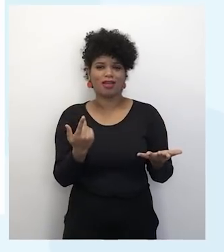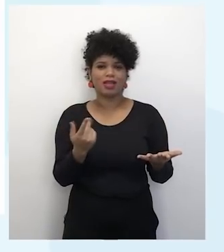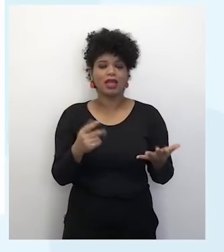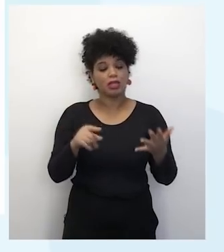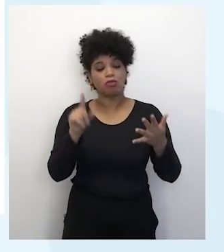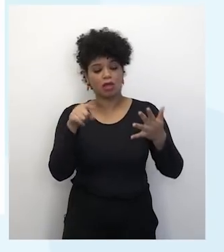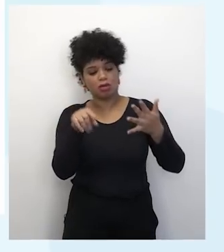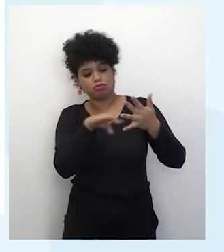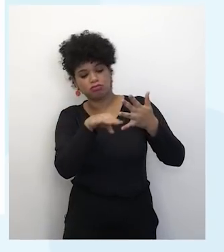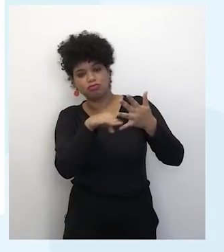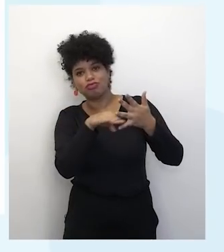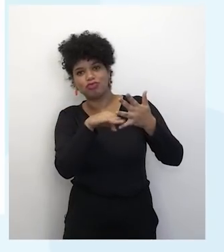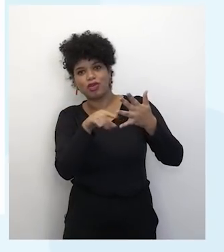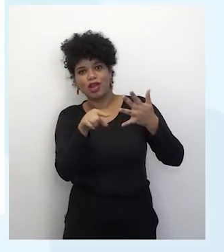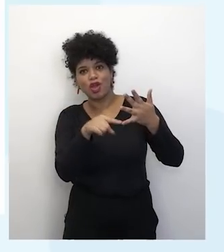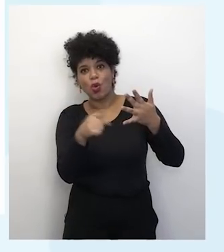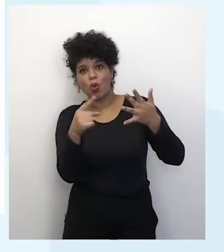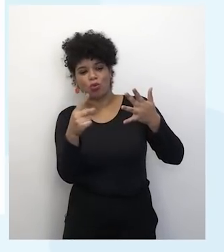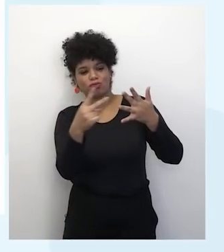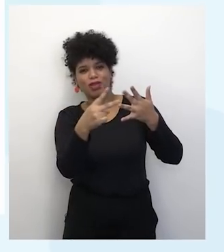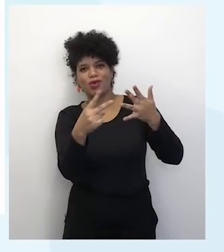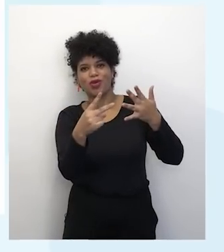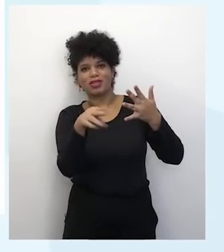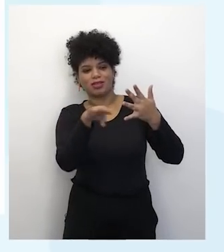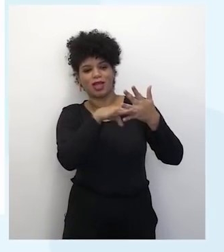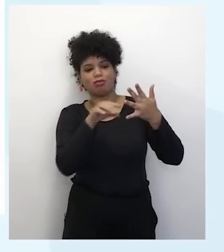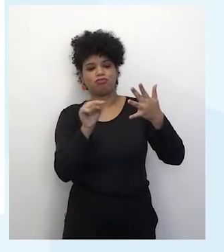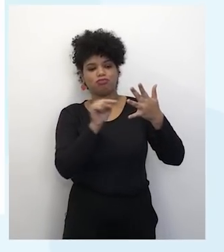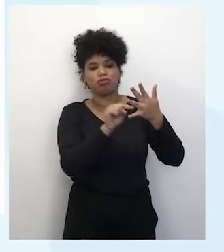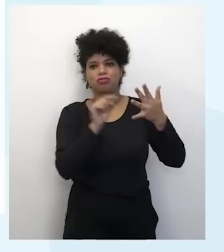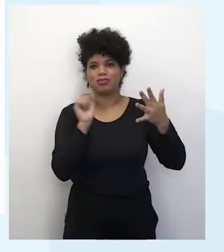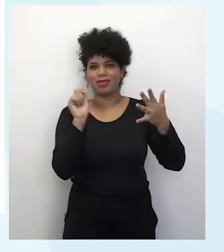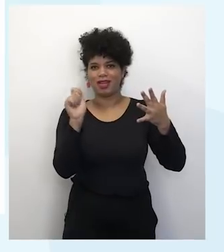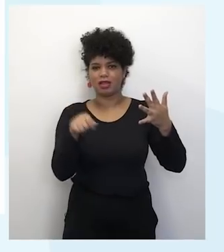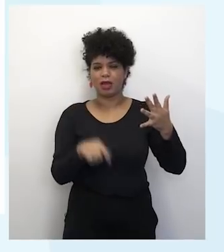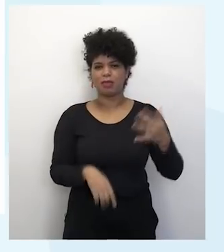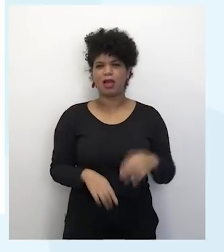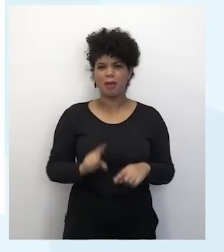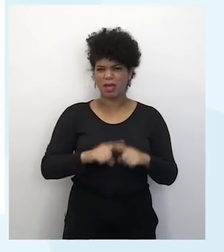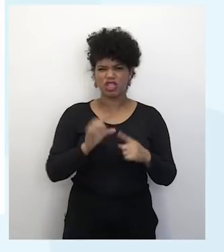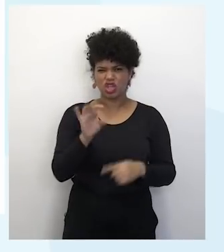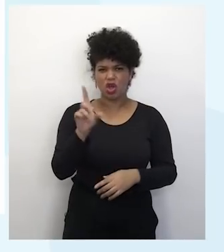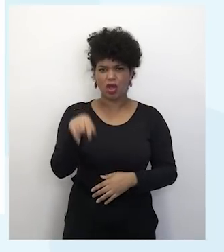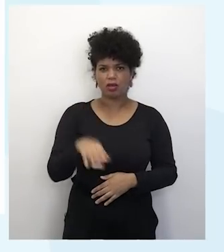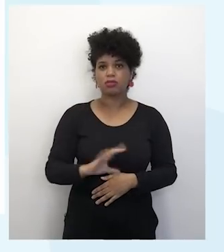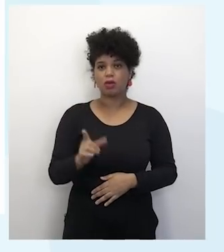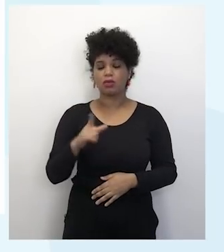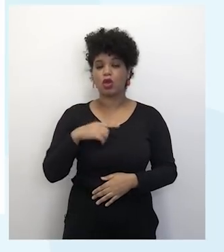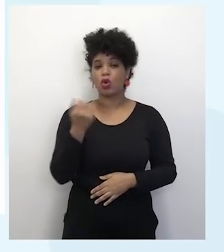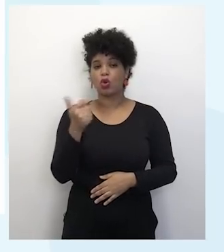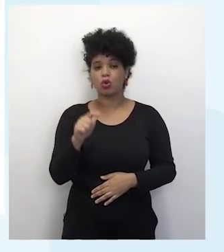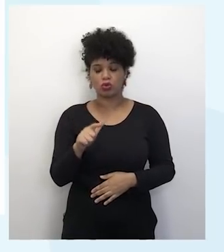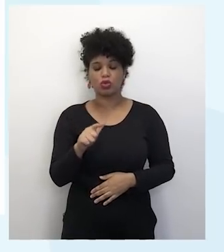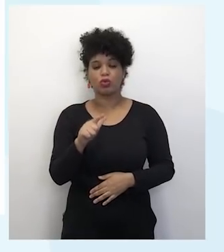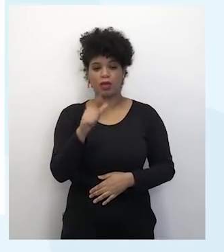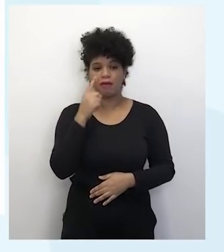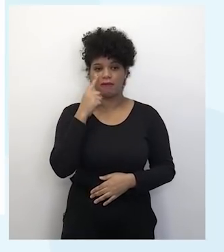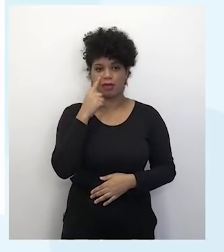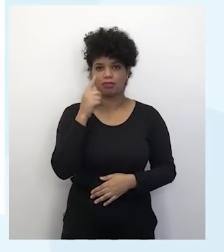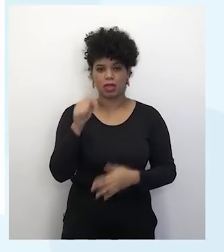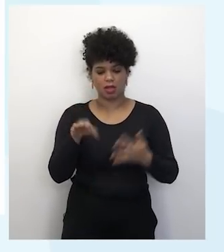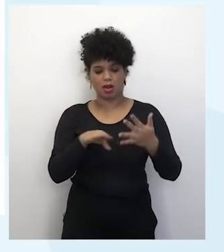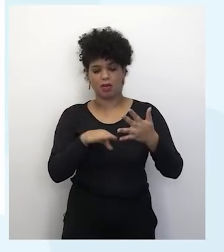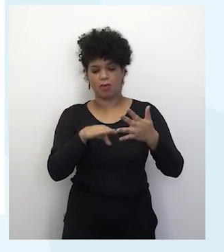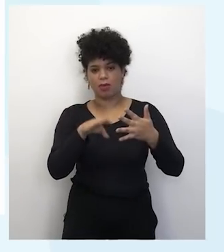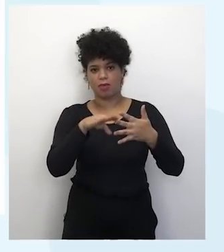o 1 e o 2. Ele simplesmente vai clicar. É só isso? No degrau, sim. Aí percebam que